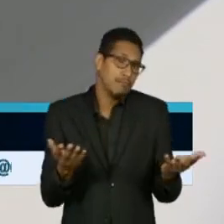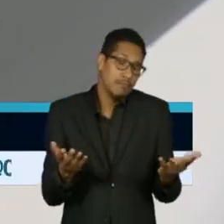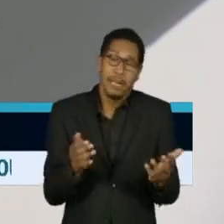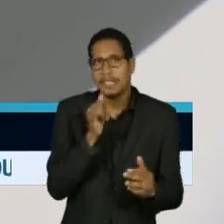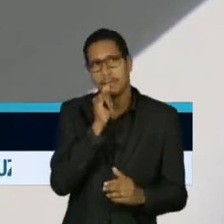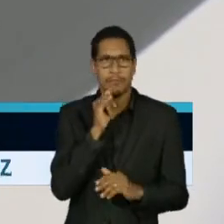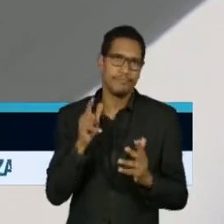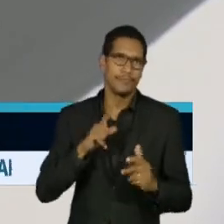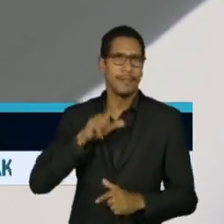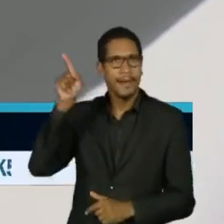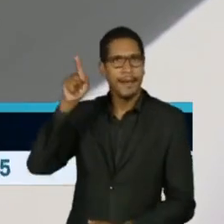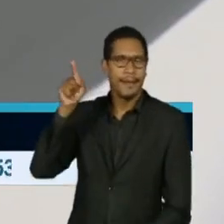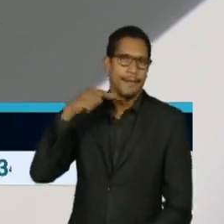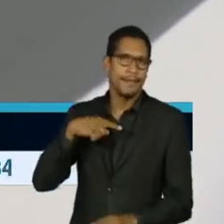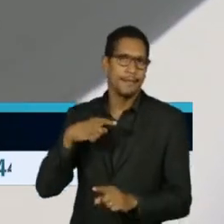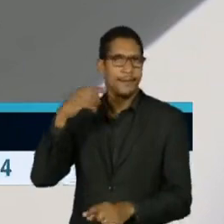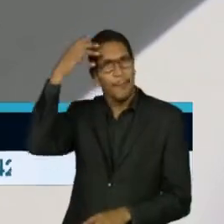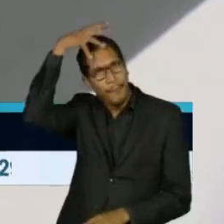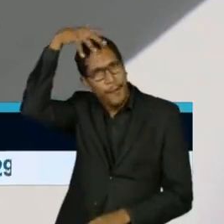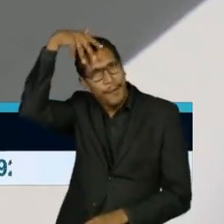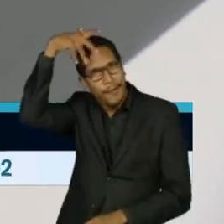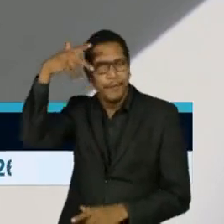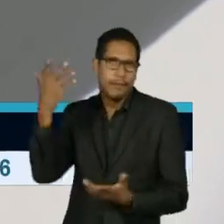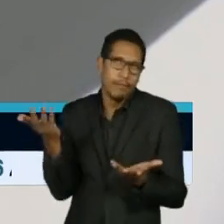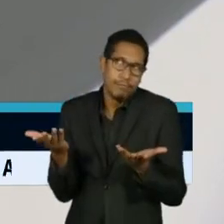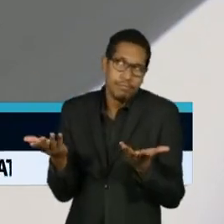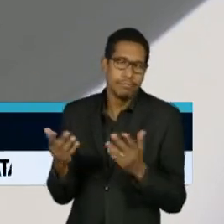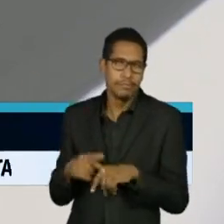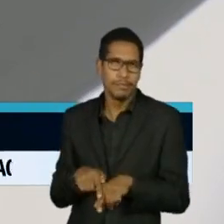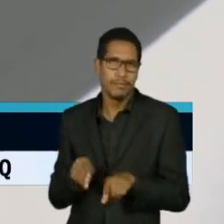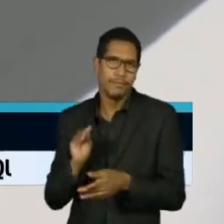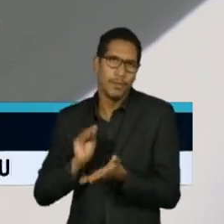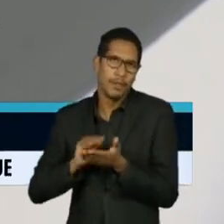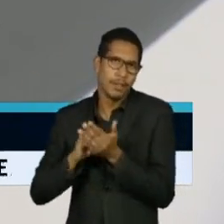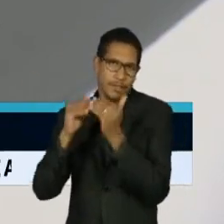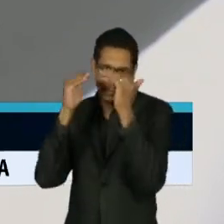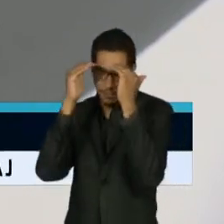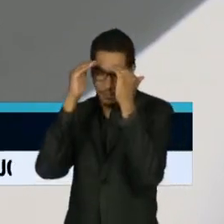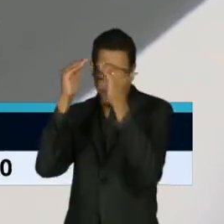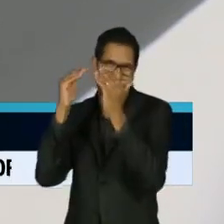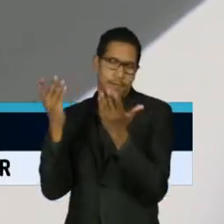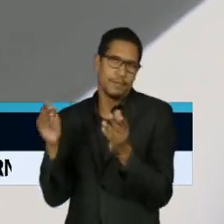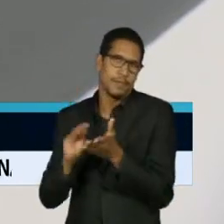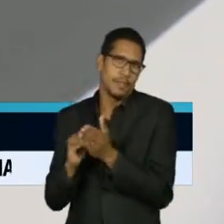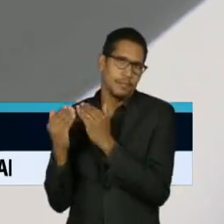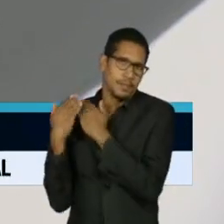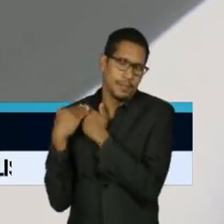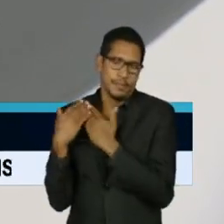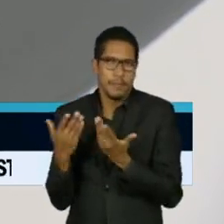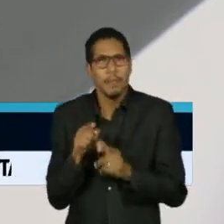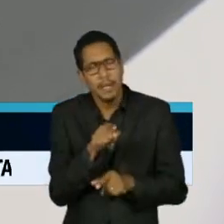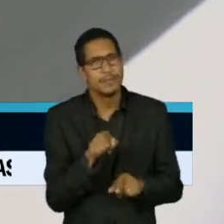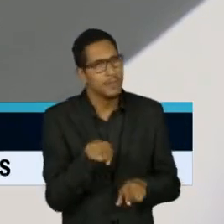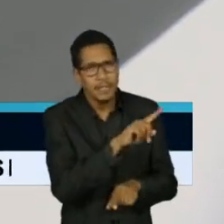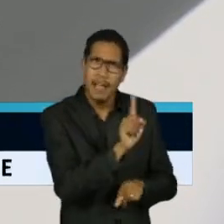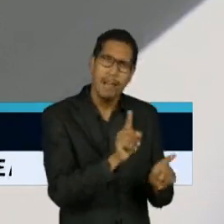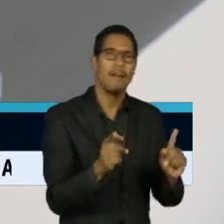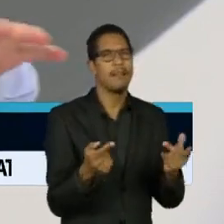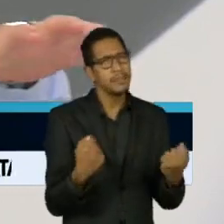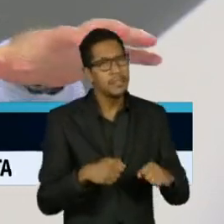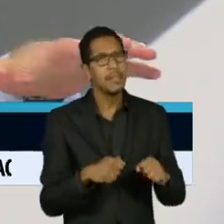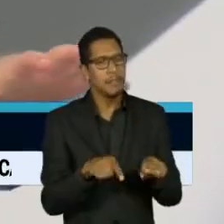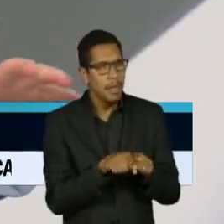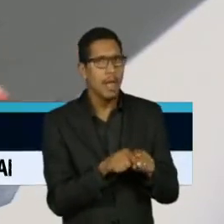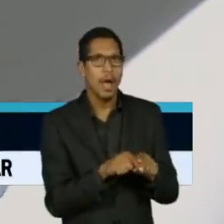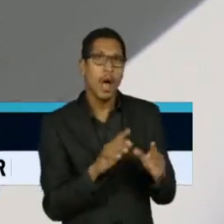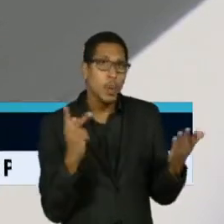por exemplo, o Boris Johnson. Você precisa comunicar que você está infectada e não ter vergonha disso. As